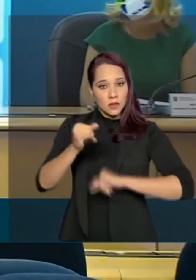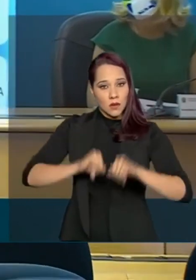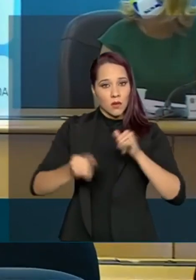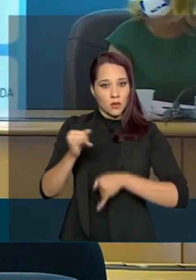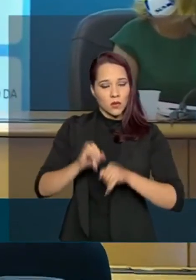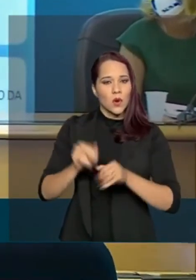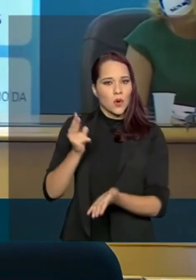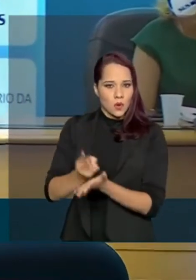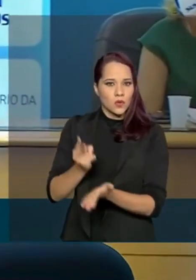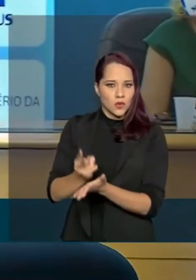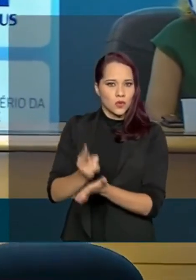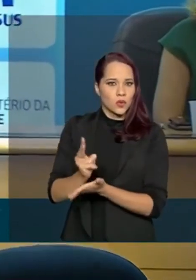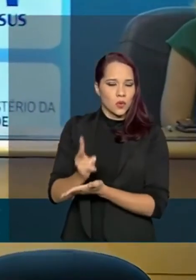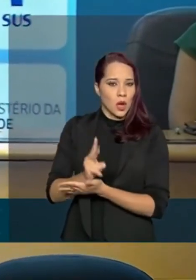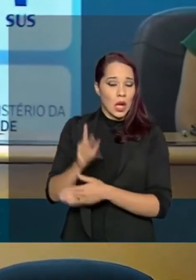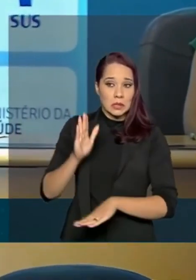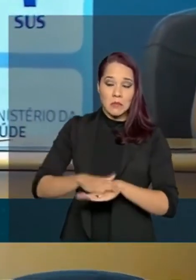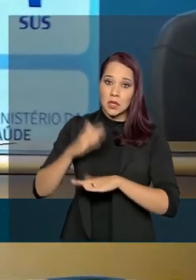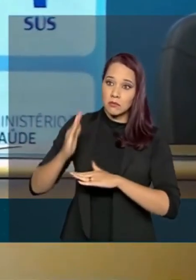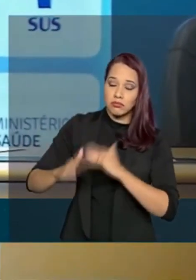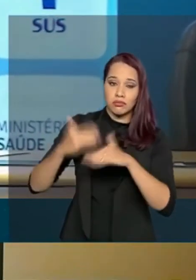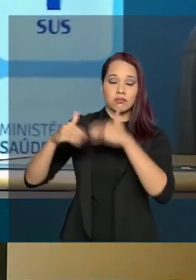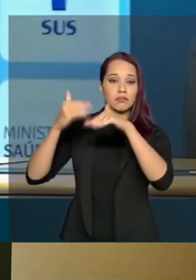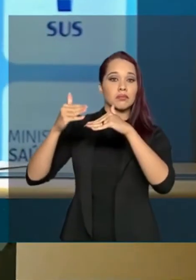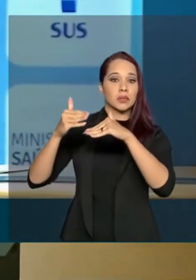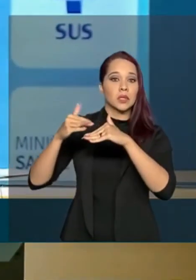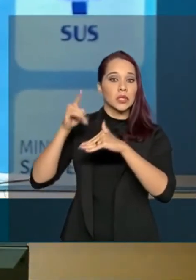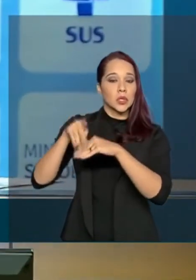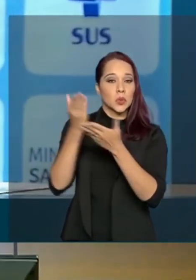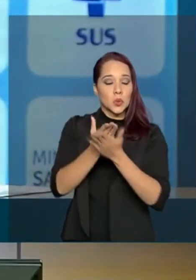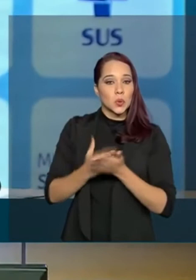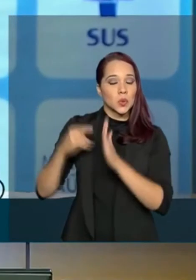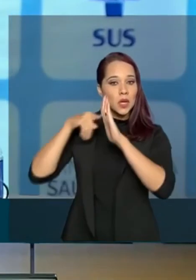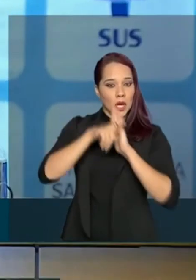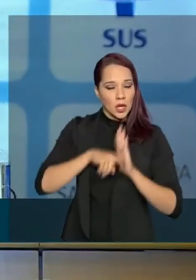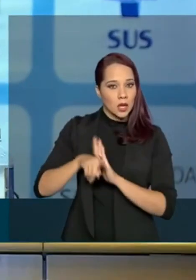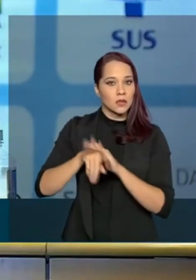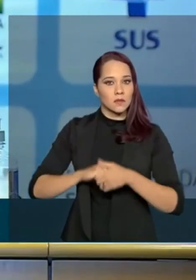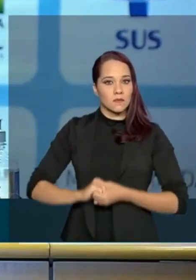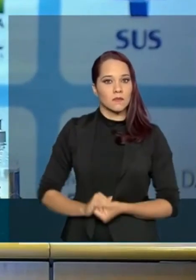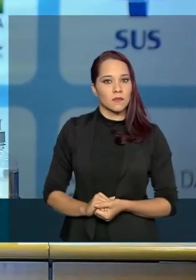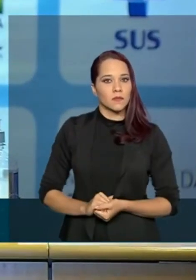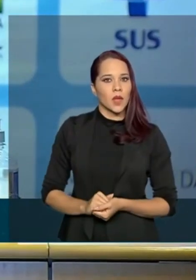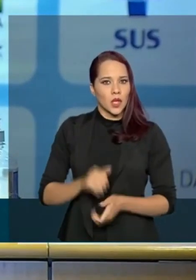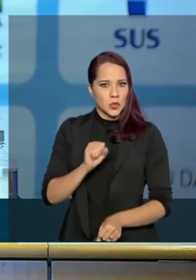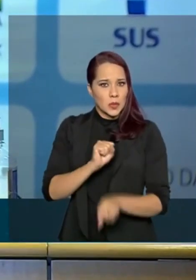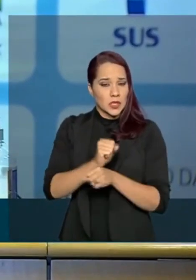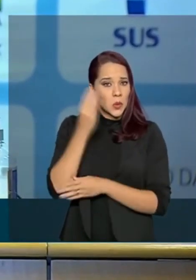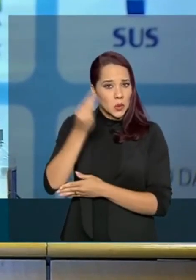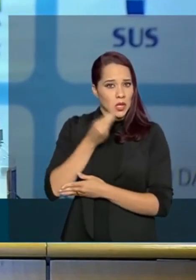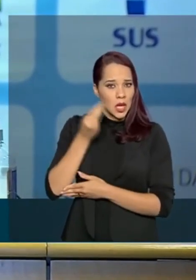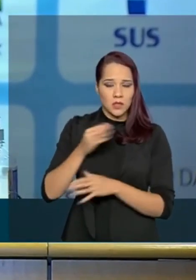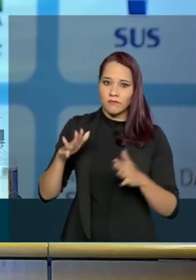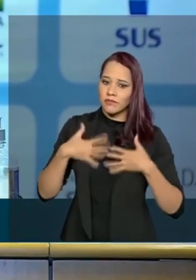AstraZeneca continua sendo uma das mais avançadas em questão de estudo e análise clínica. A suspensão dos testes não